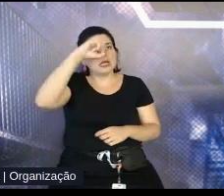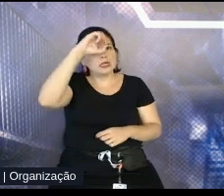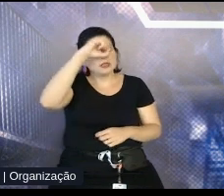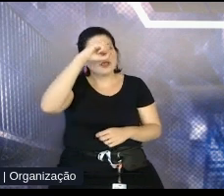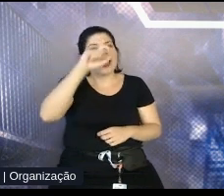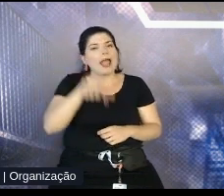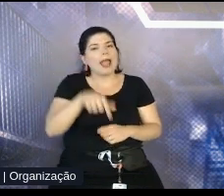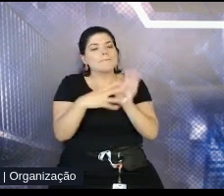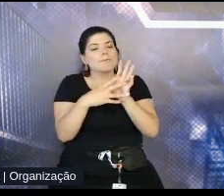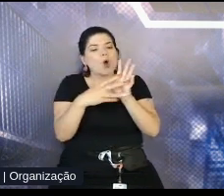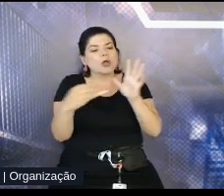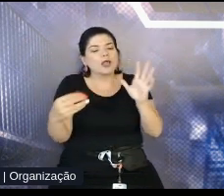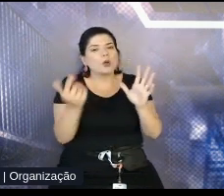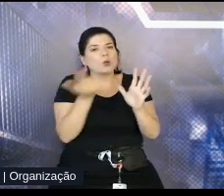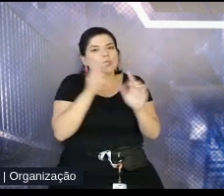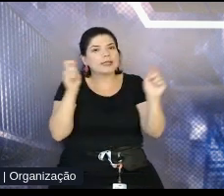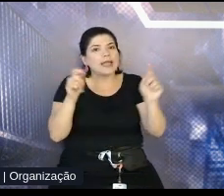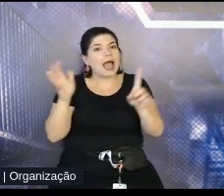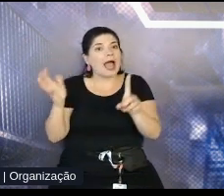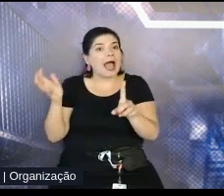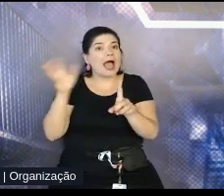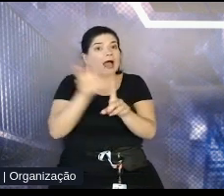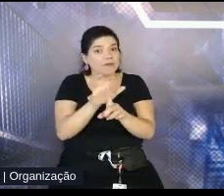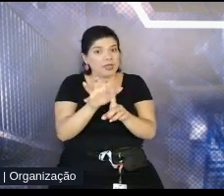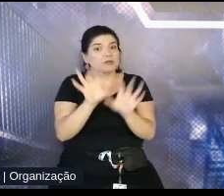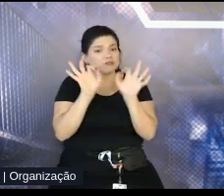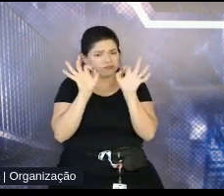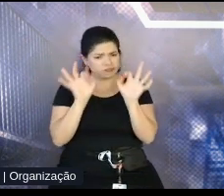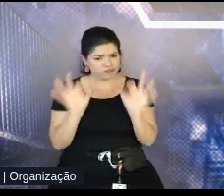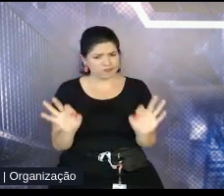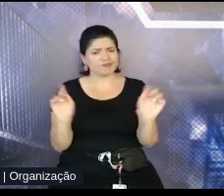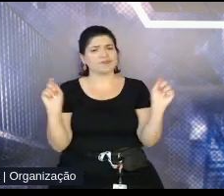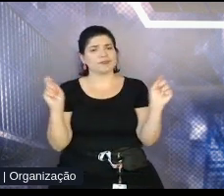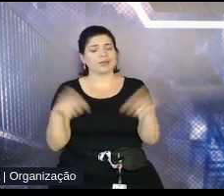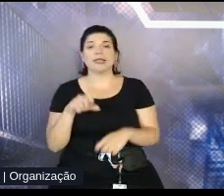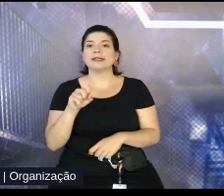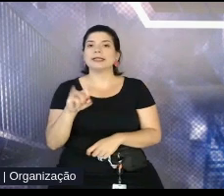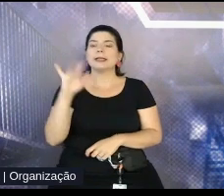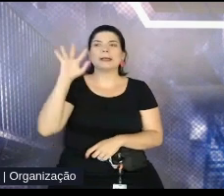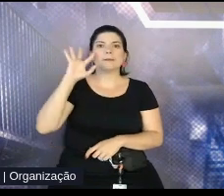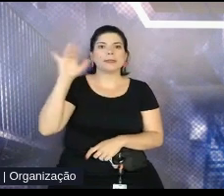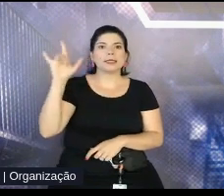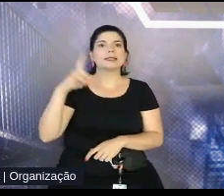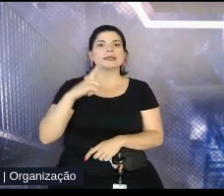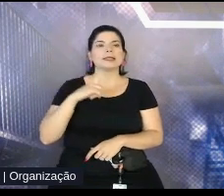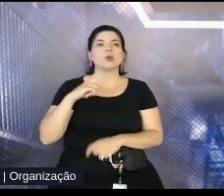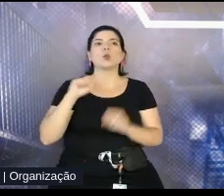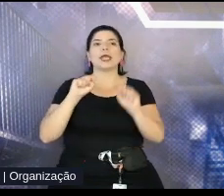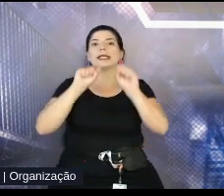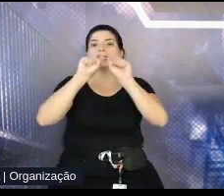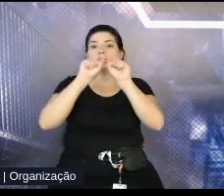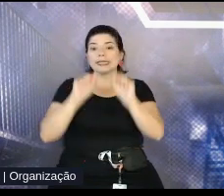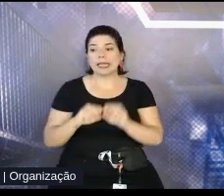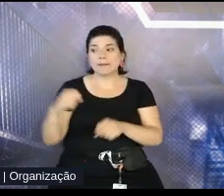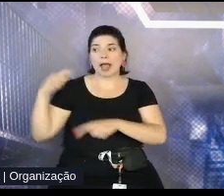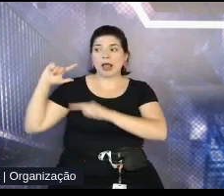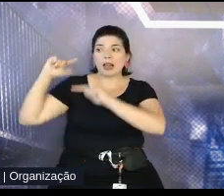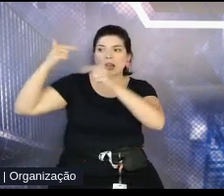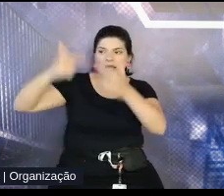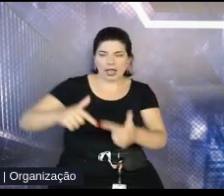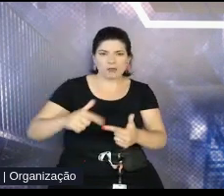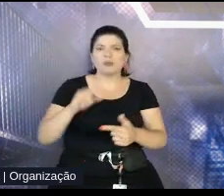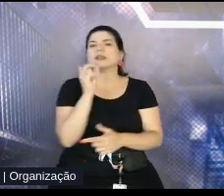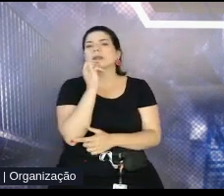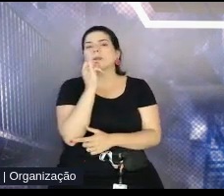que eles conseguem ter um impacto bem assertivo, né? Quando a gente tem sistemas legados. Então, imagina se você é uma empresa que,